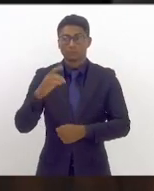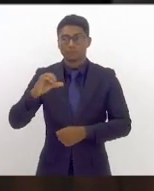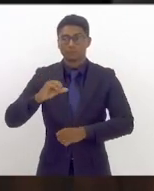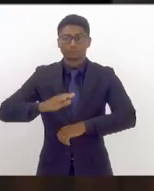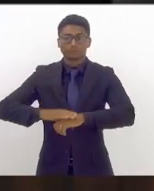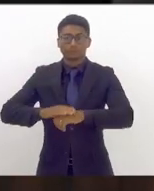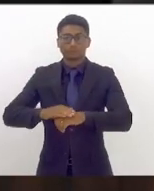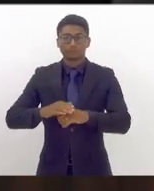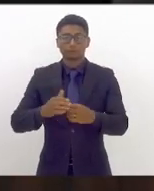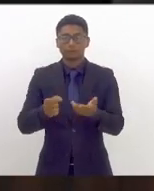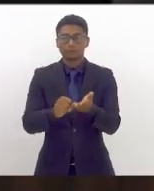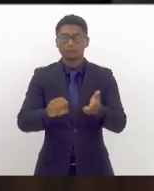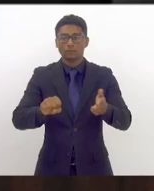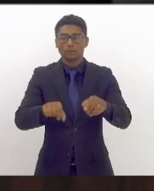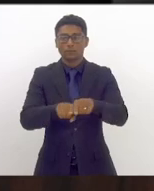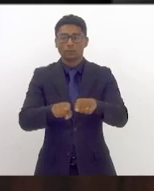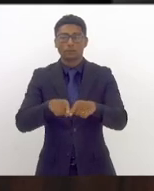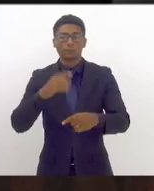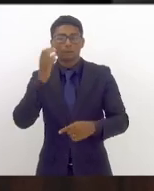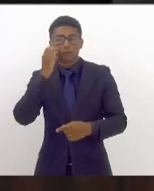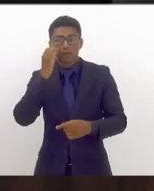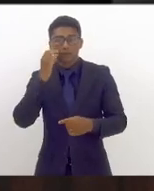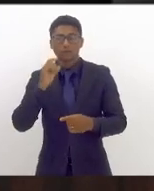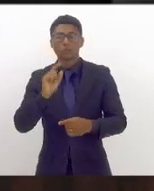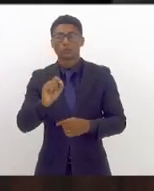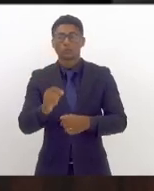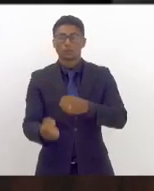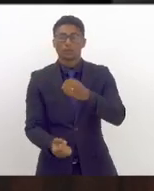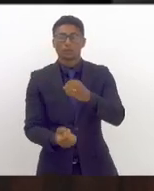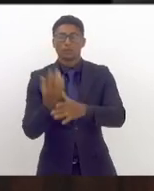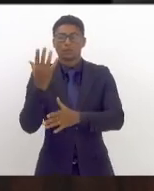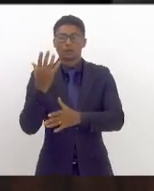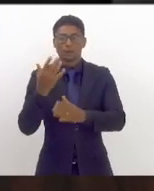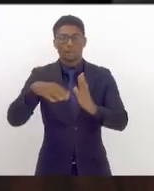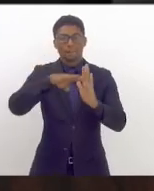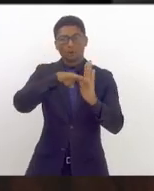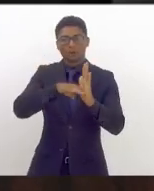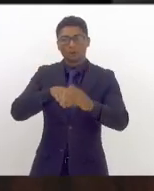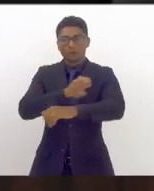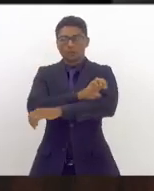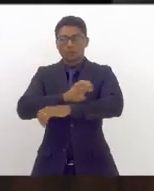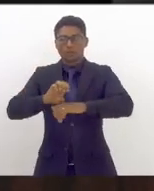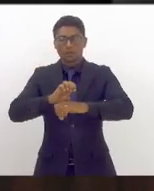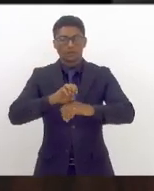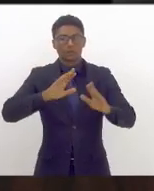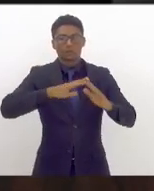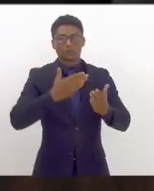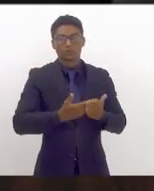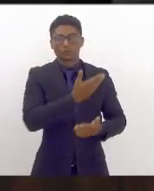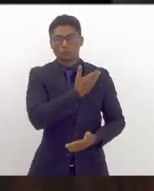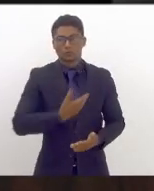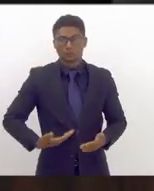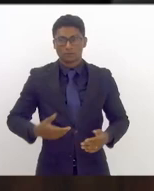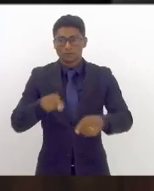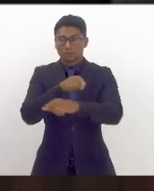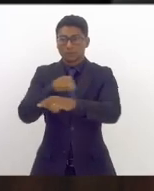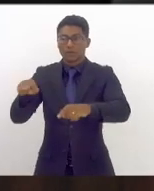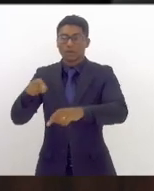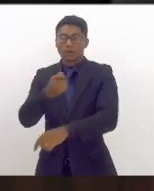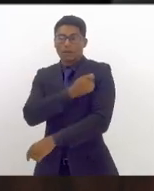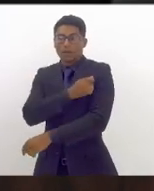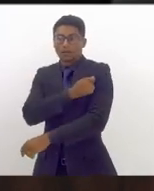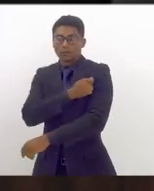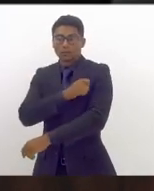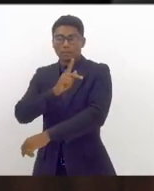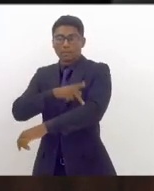deputados que cria o programa de estágio na Rede Pública de educação para os estudantes de curso de pedagogia e